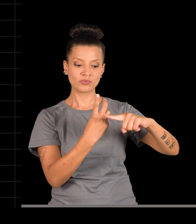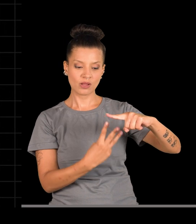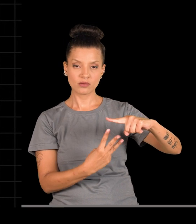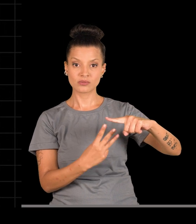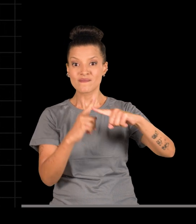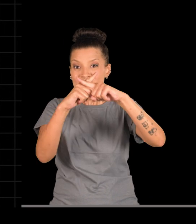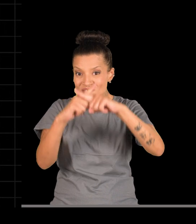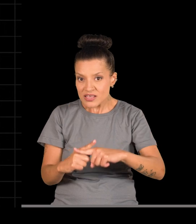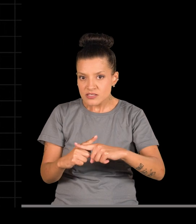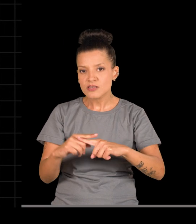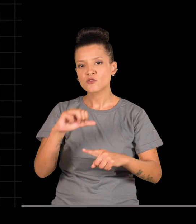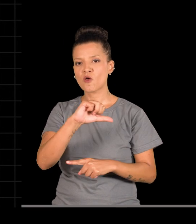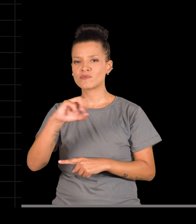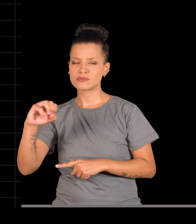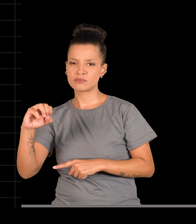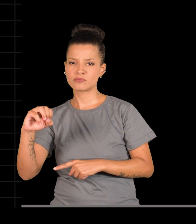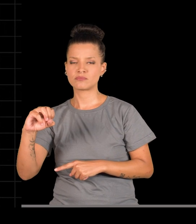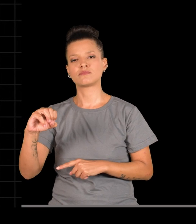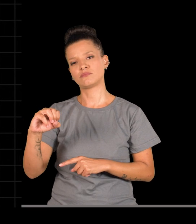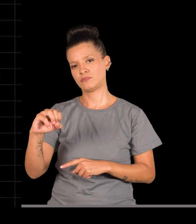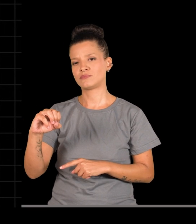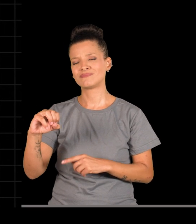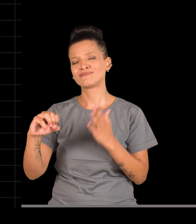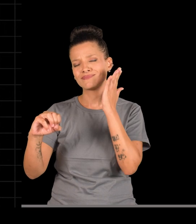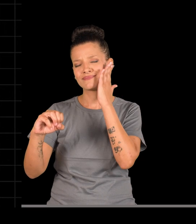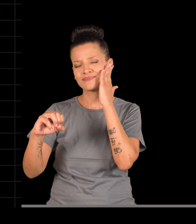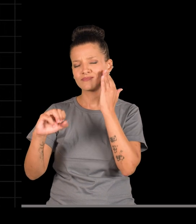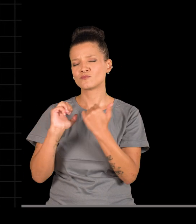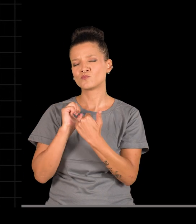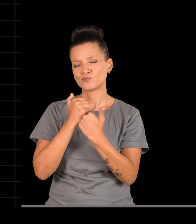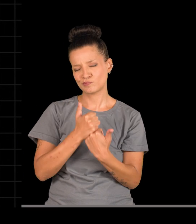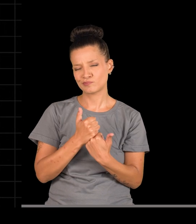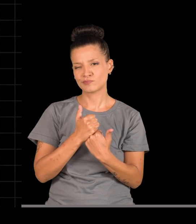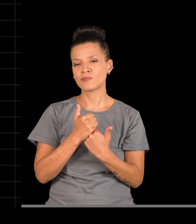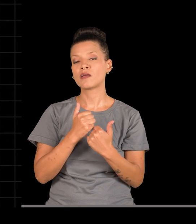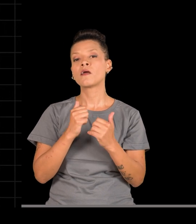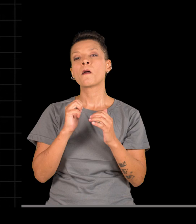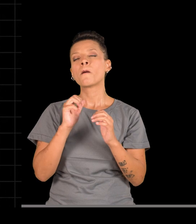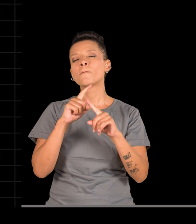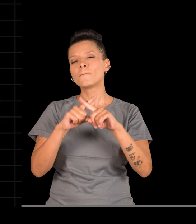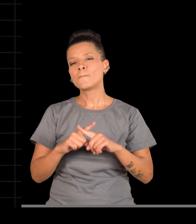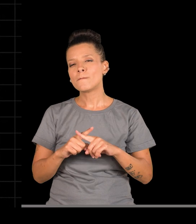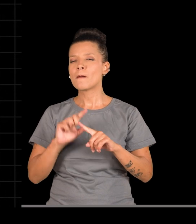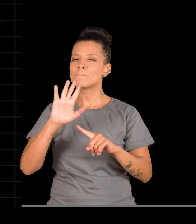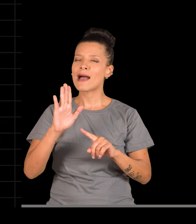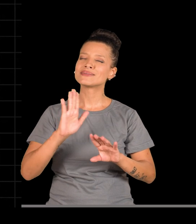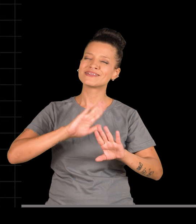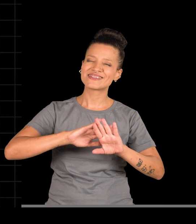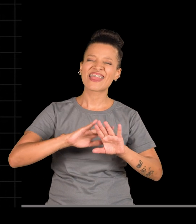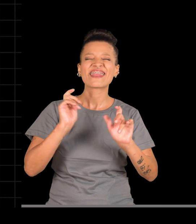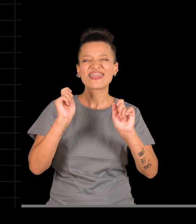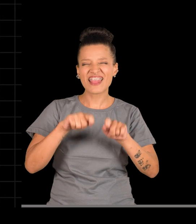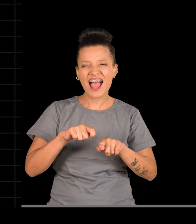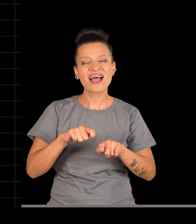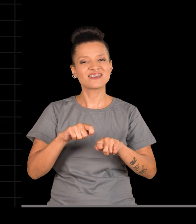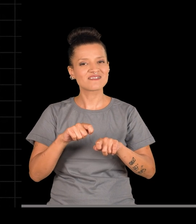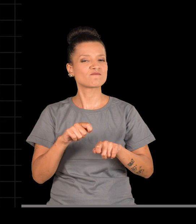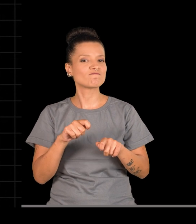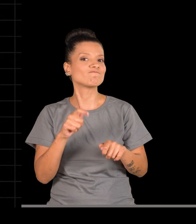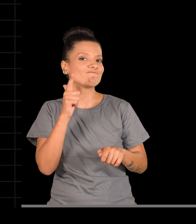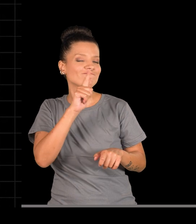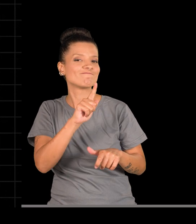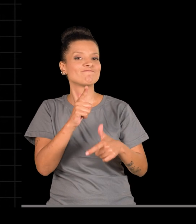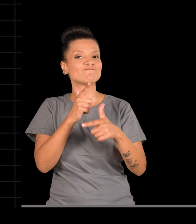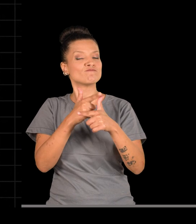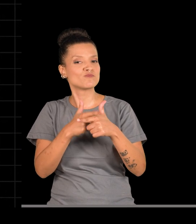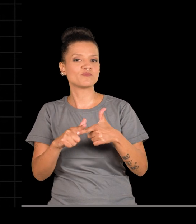terço vezes 900 ml, que vai dar 300 ml. Apesar de ser uma multiplicação, ela é na verdade uma divisão